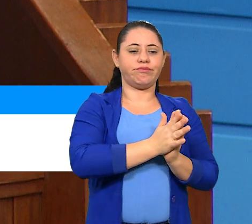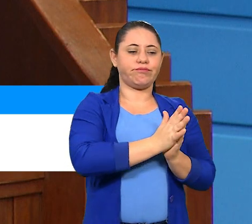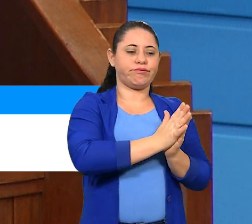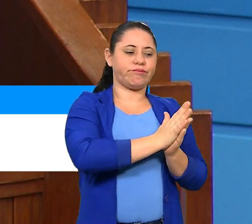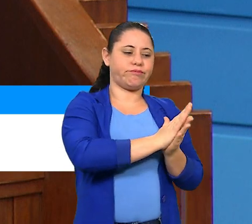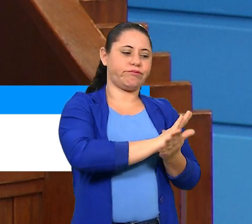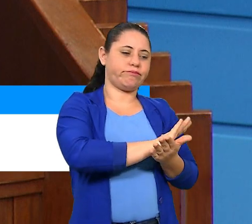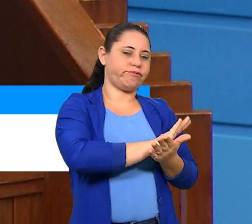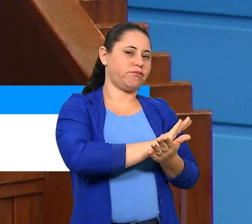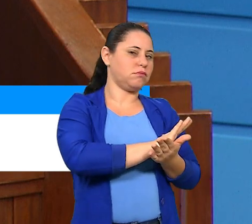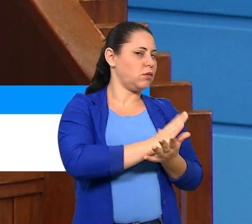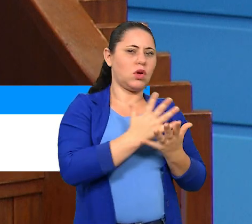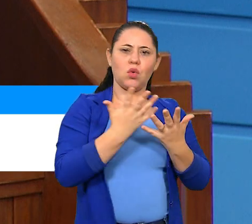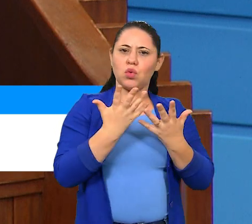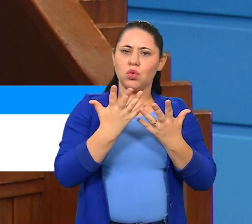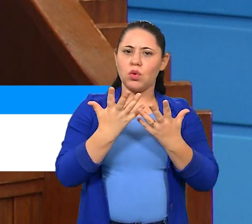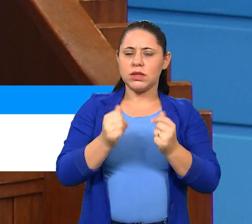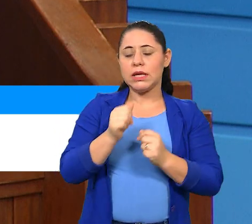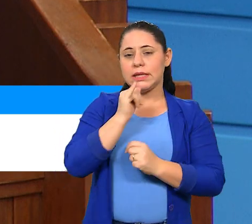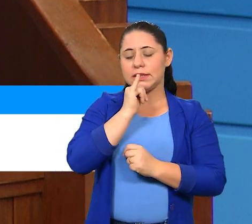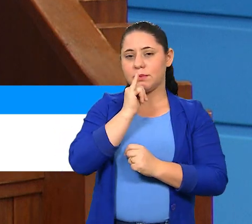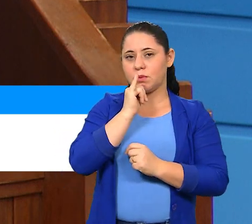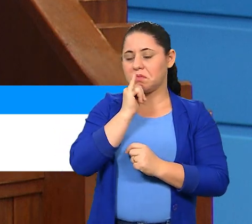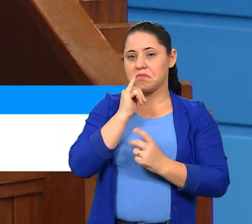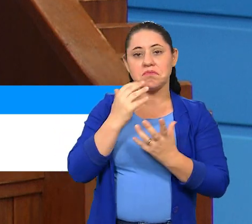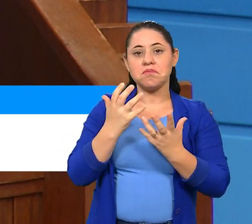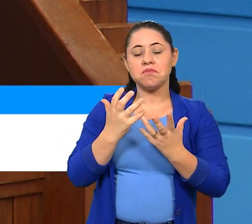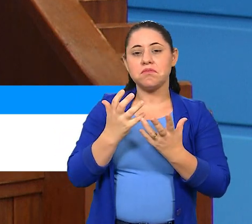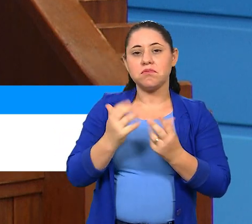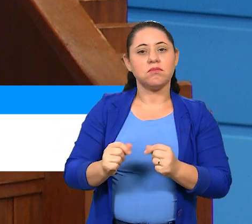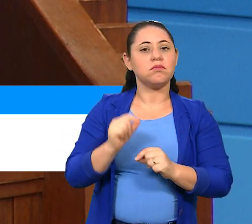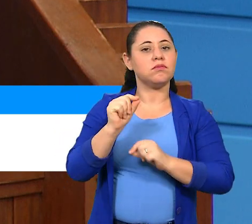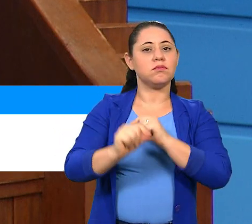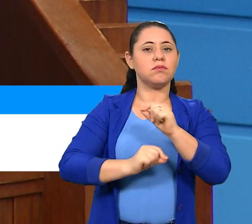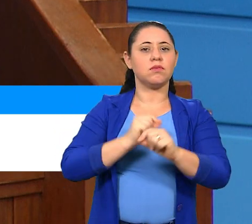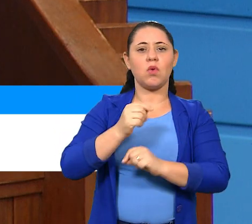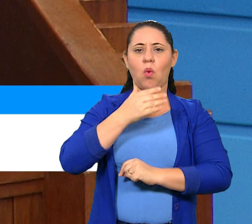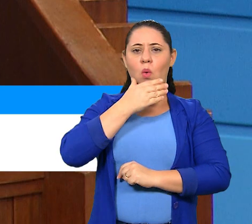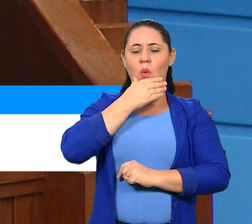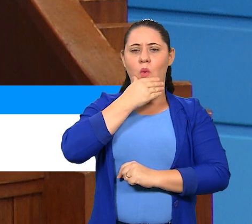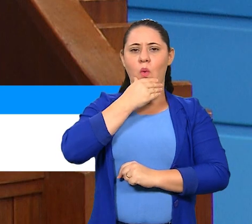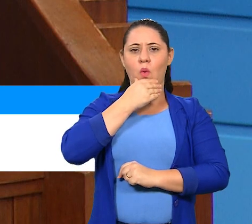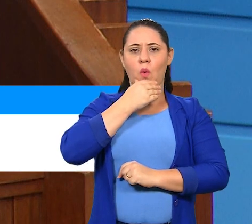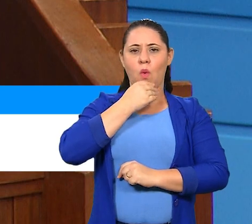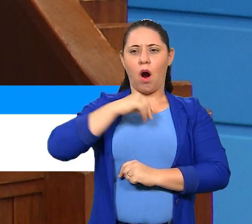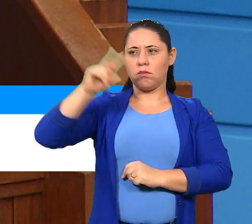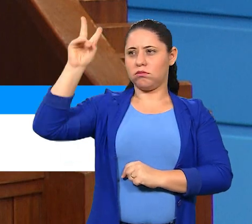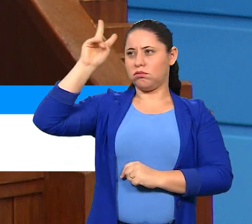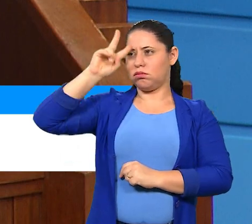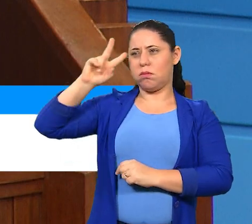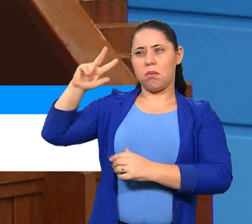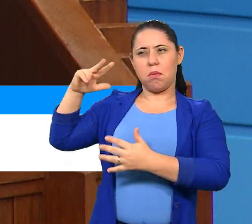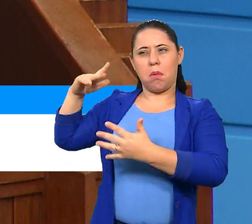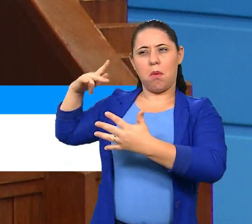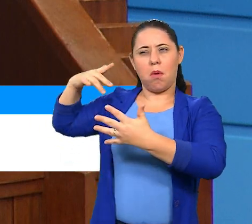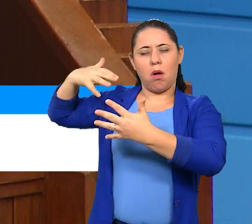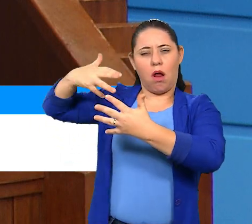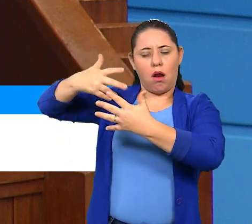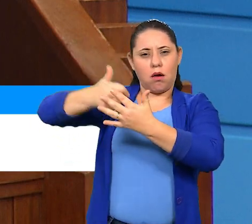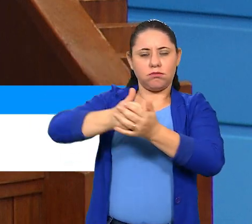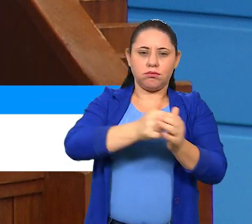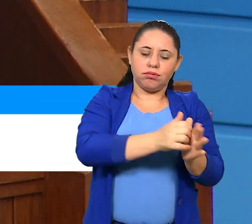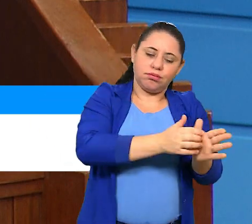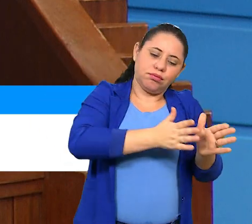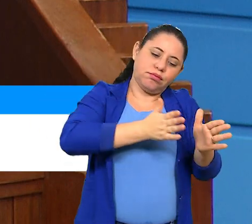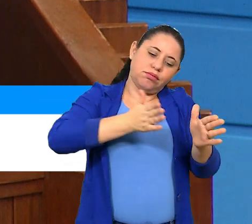kemp de preconceito de não aceitar por exemplo que um homem com a trajetória